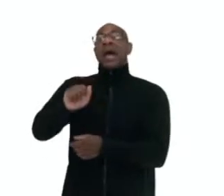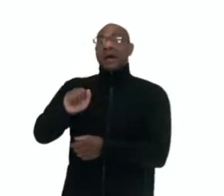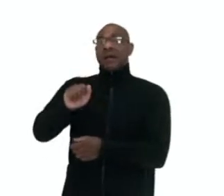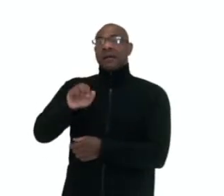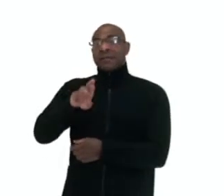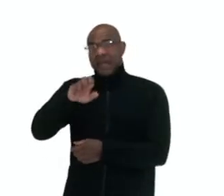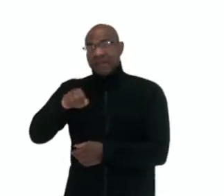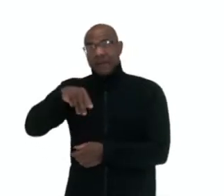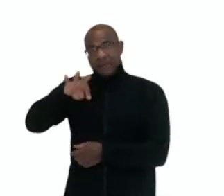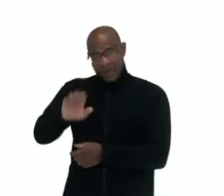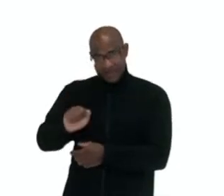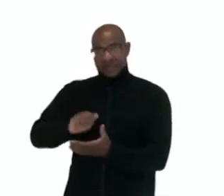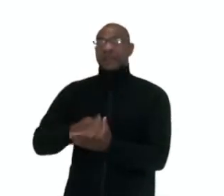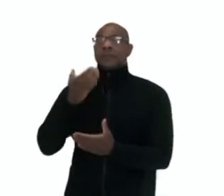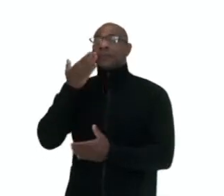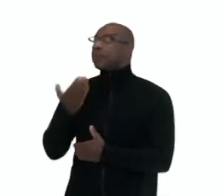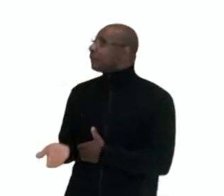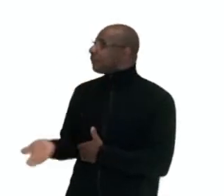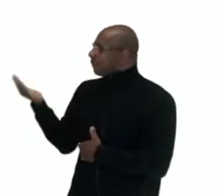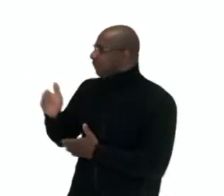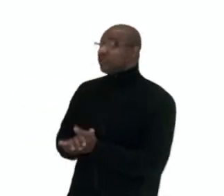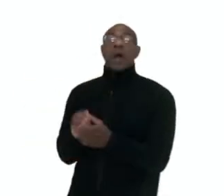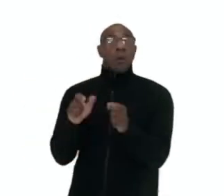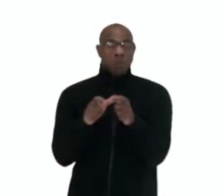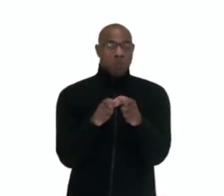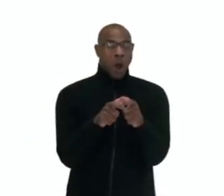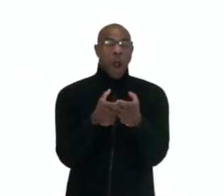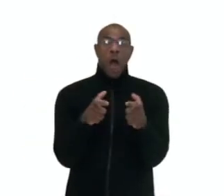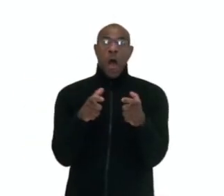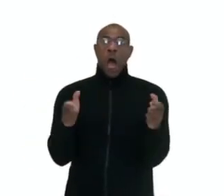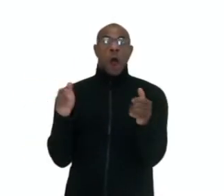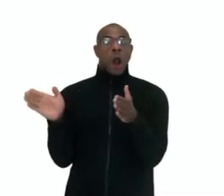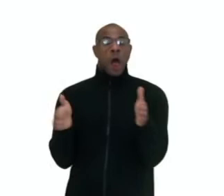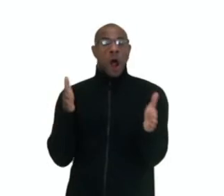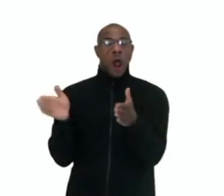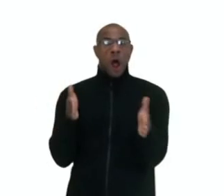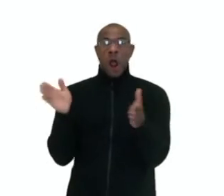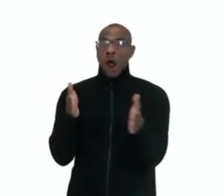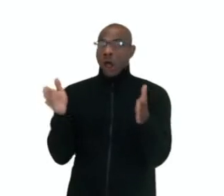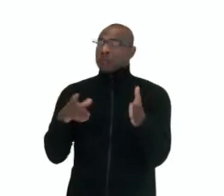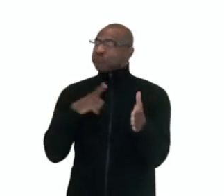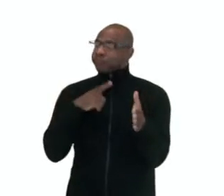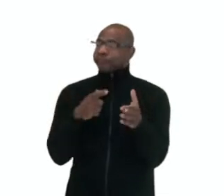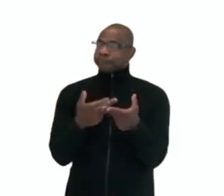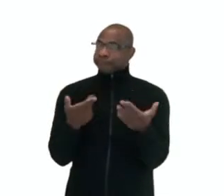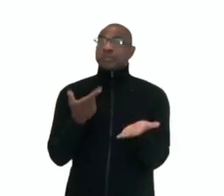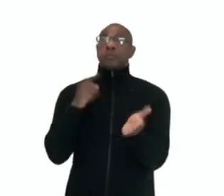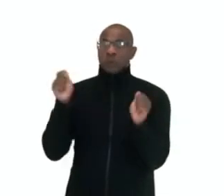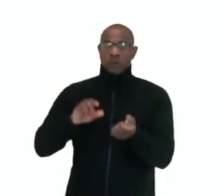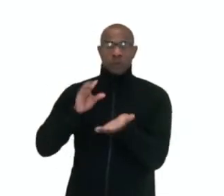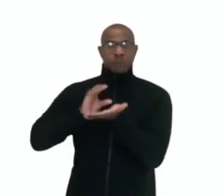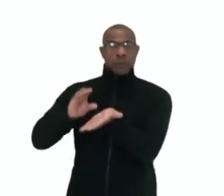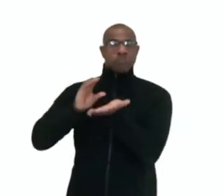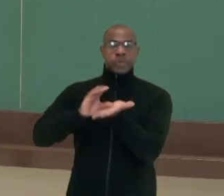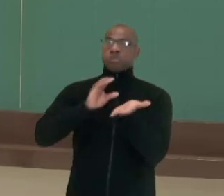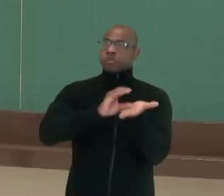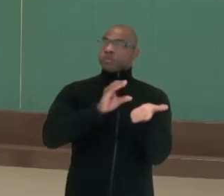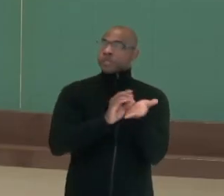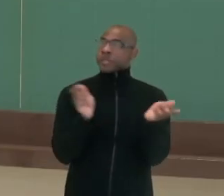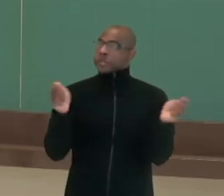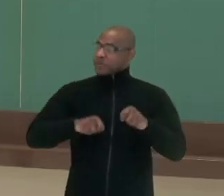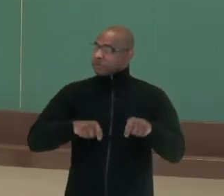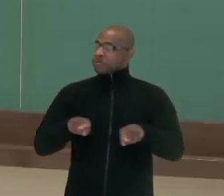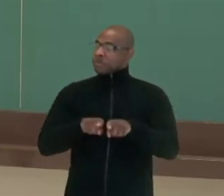é crescente, o que demanda o aumento da produção, se mostrando um mercado viável para investimento. Com isso, após